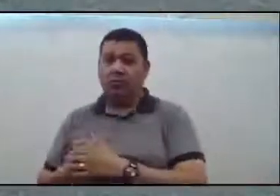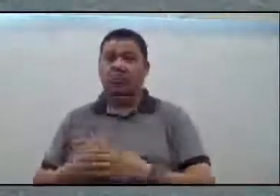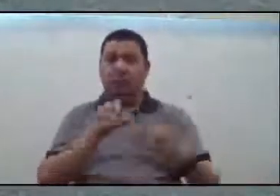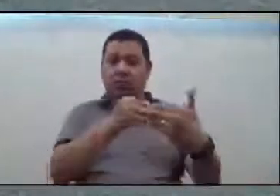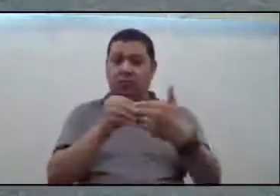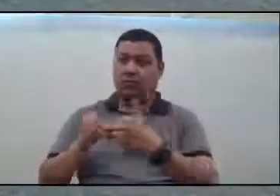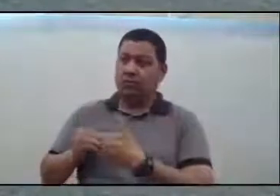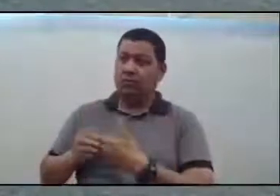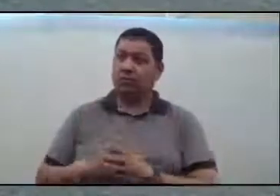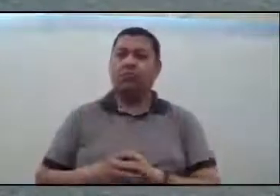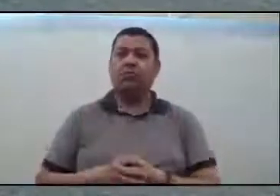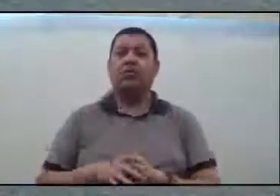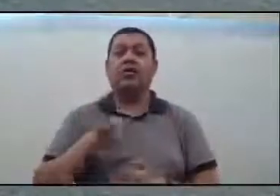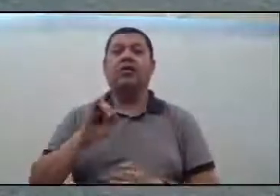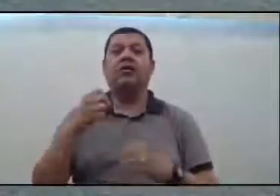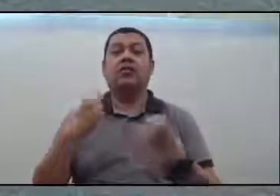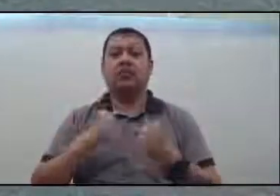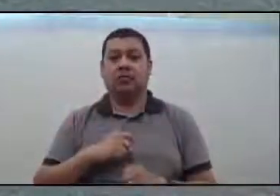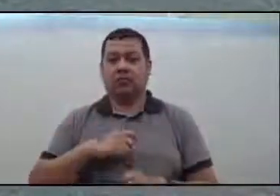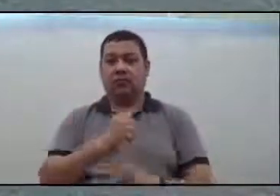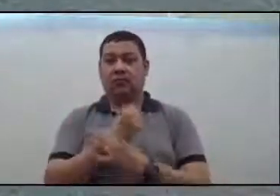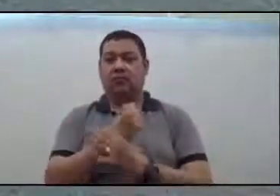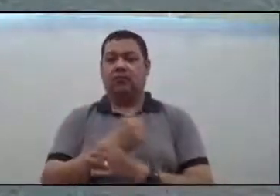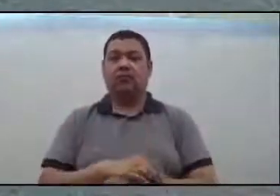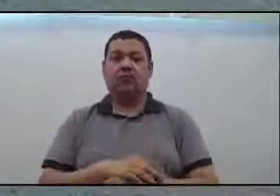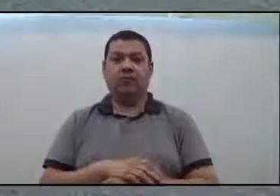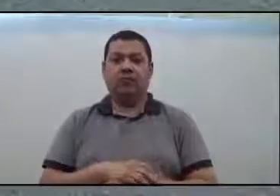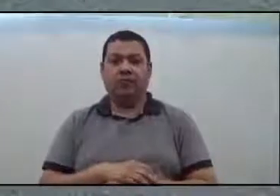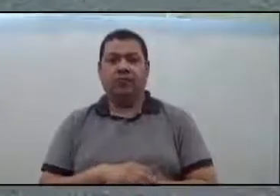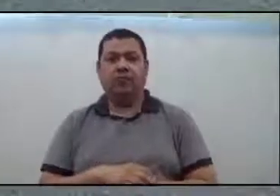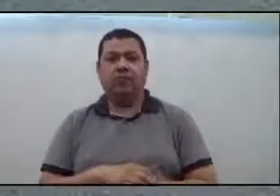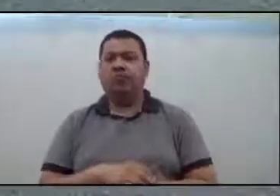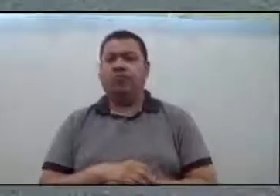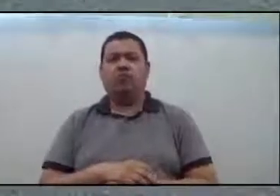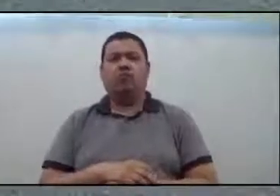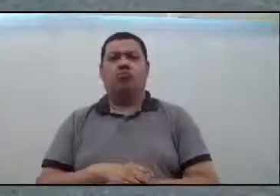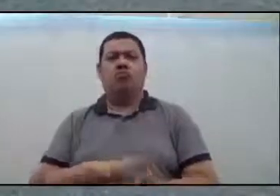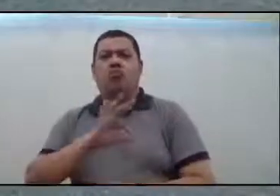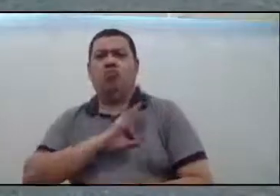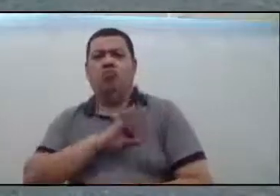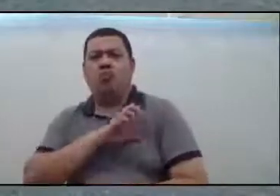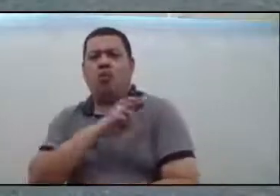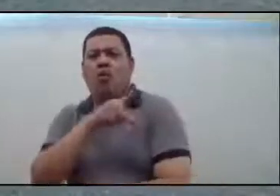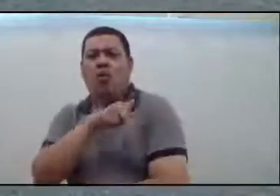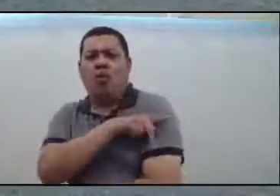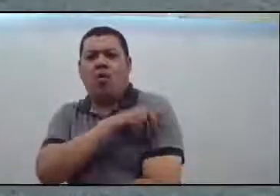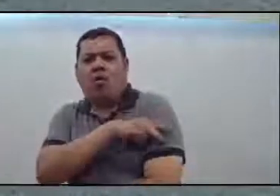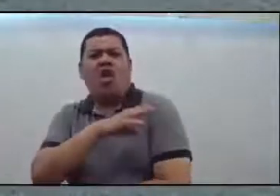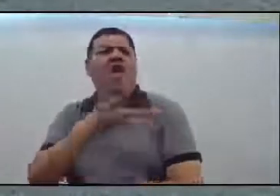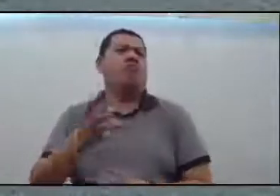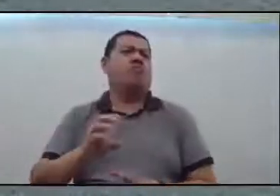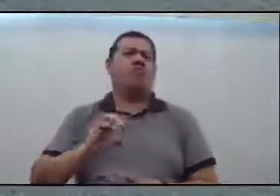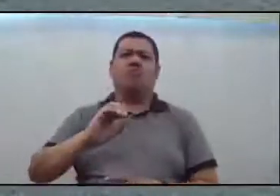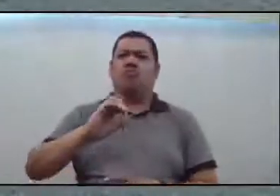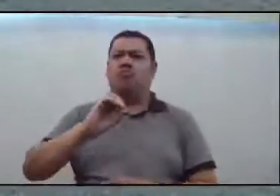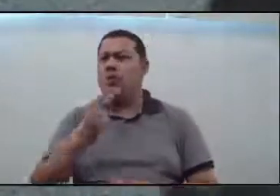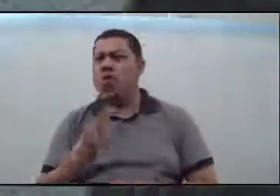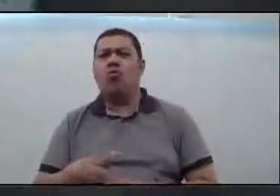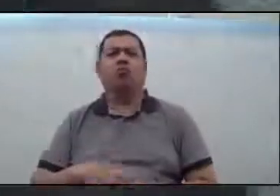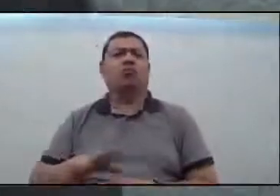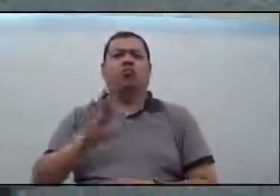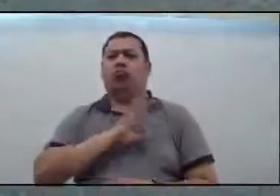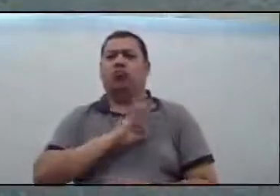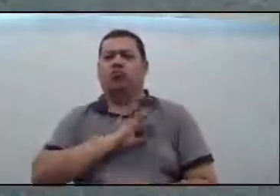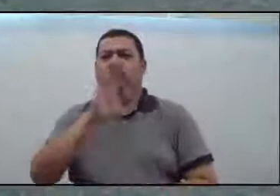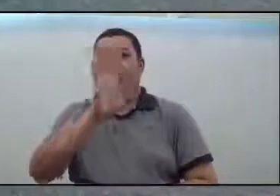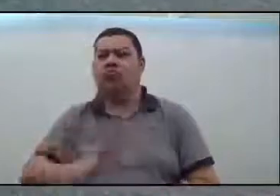para onde tem segurança, para o quartel da Polícia Militar, para o quartel das forças de segurança,